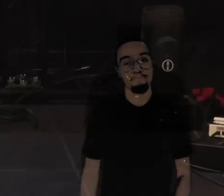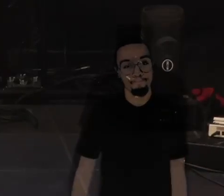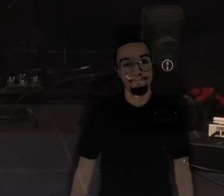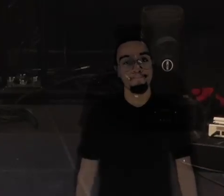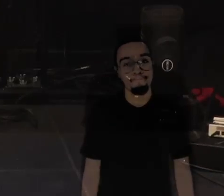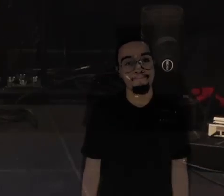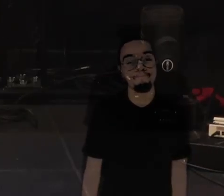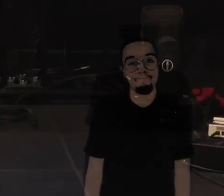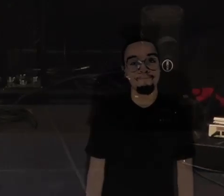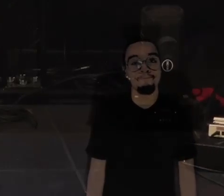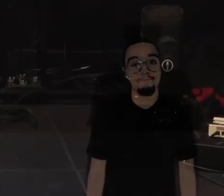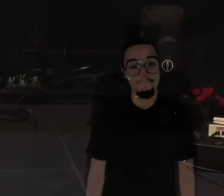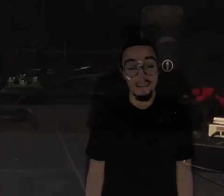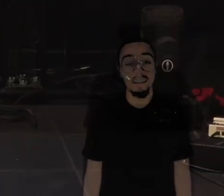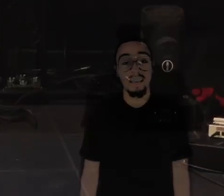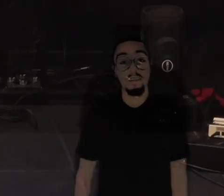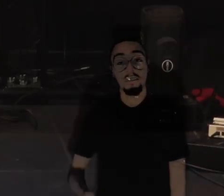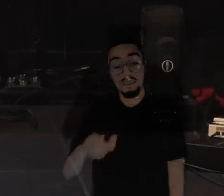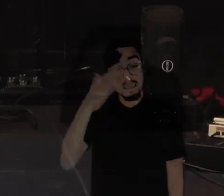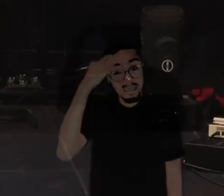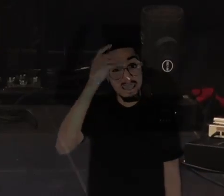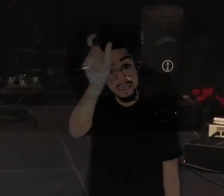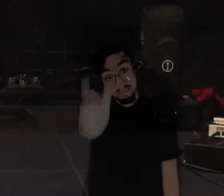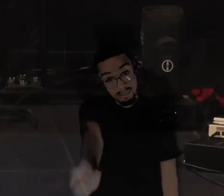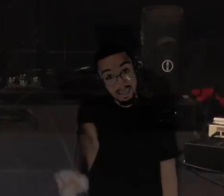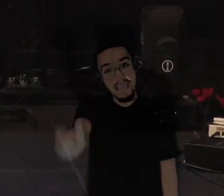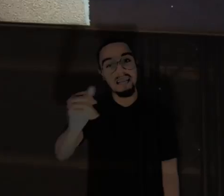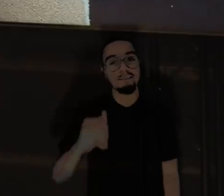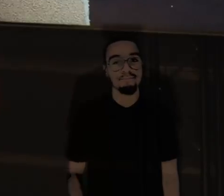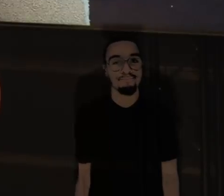Enxergar aonde você pode chegar.